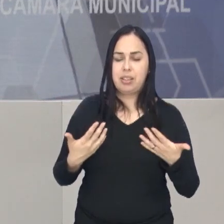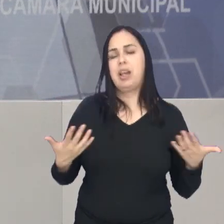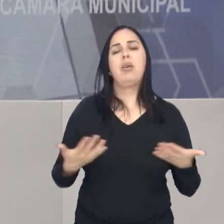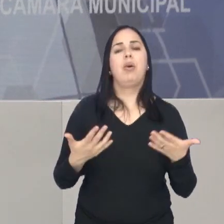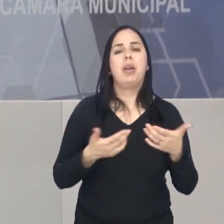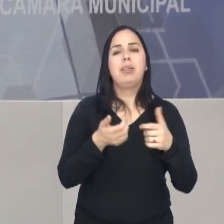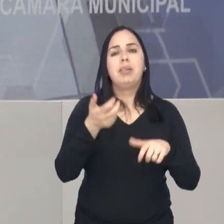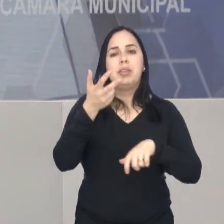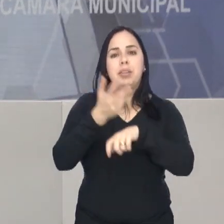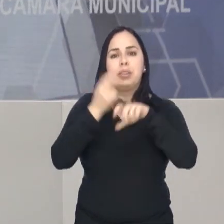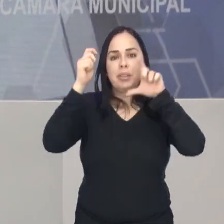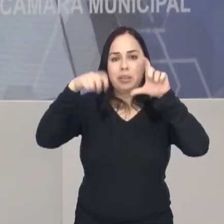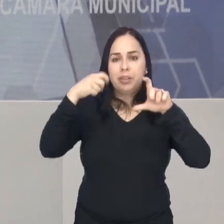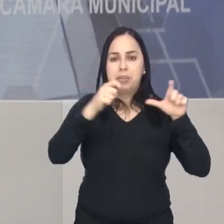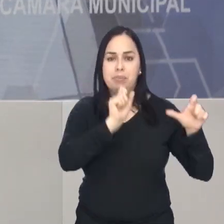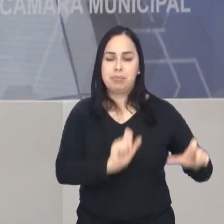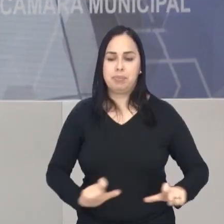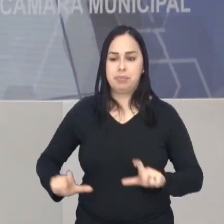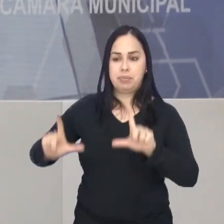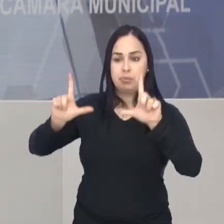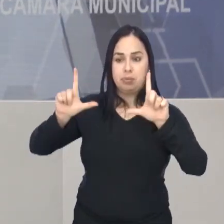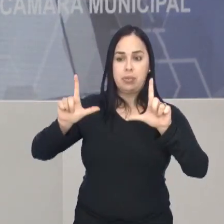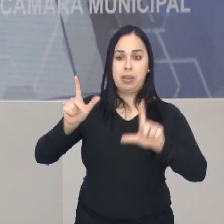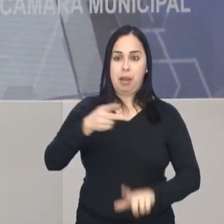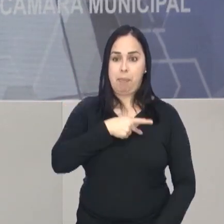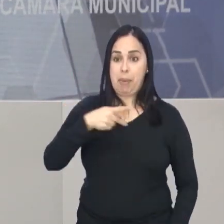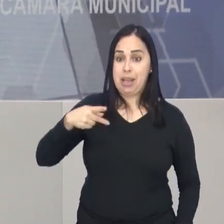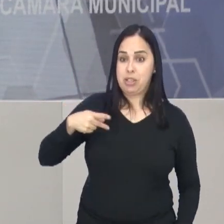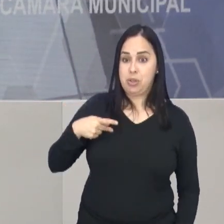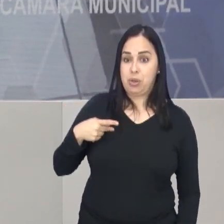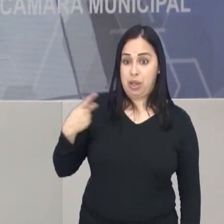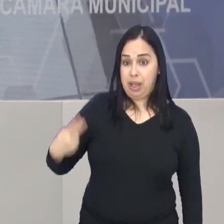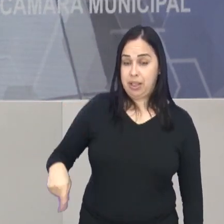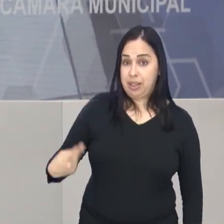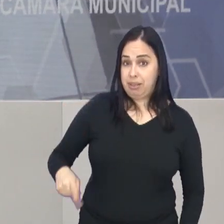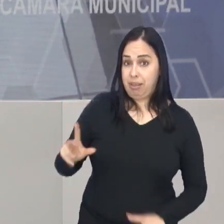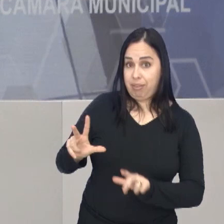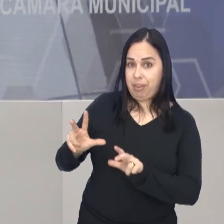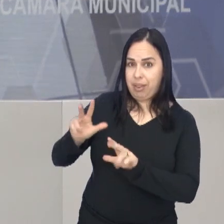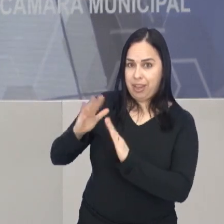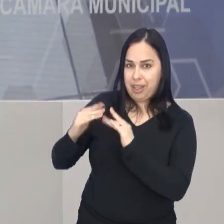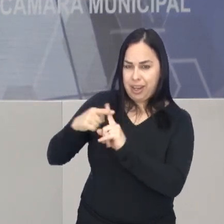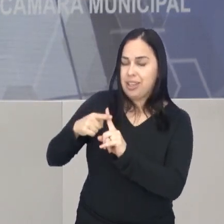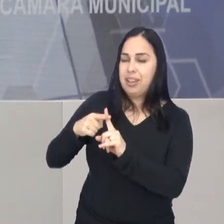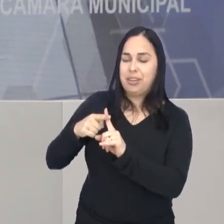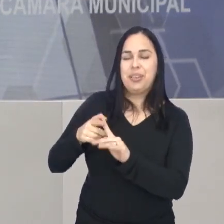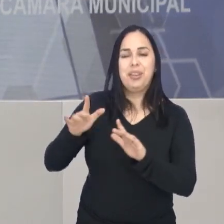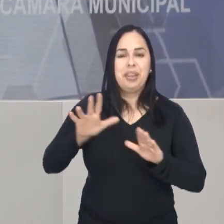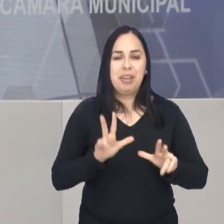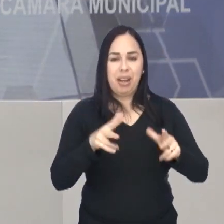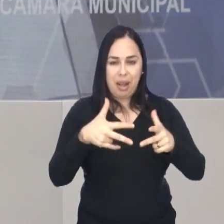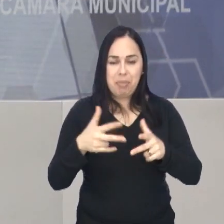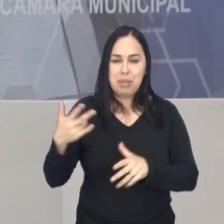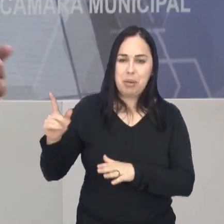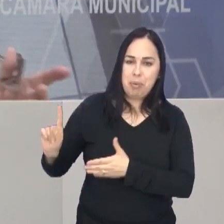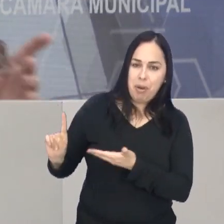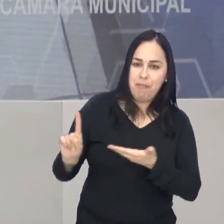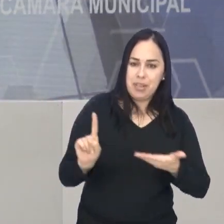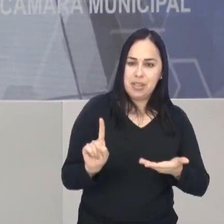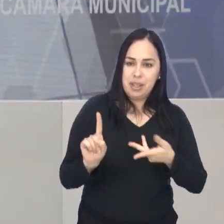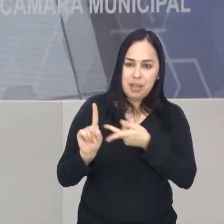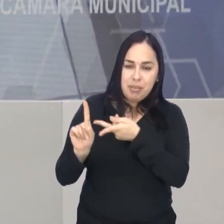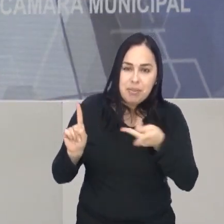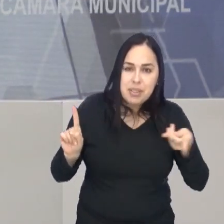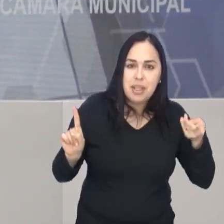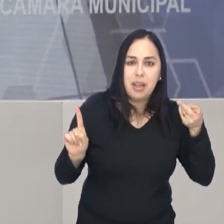agora, do pastor Wagner de Lima. Nós temos um pastor aqui na igreja, aqui na nossa Câmara hoje. Qual é o